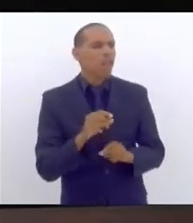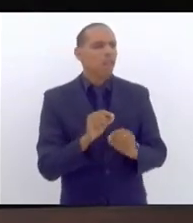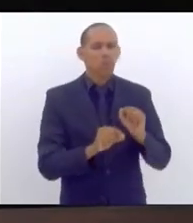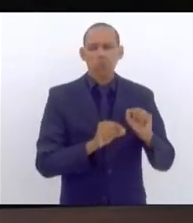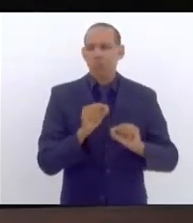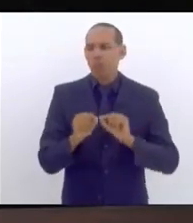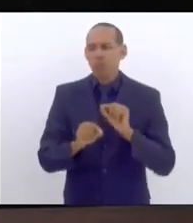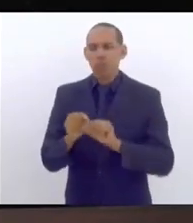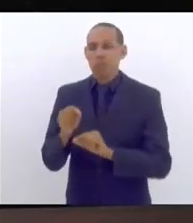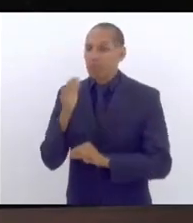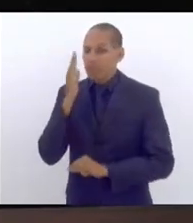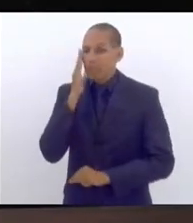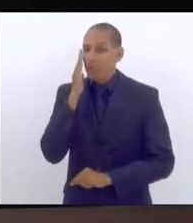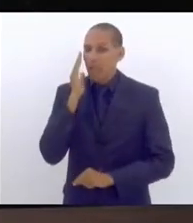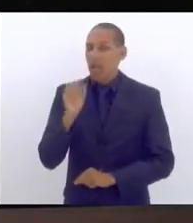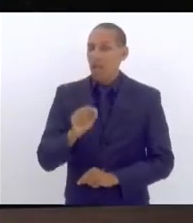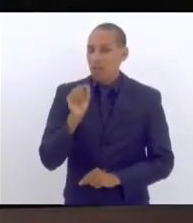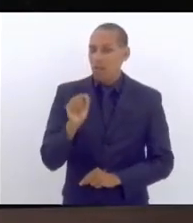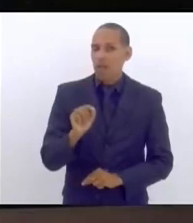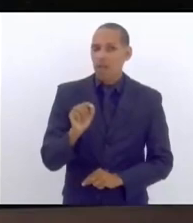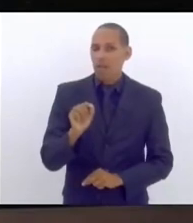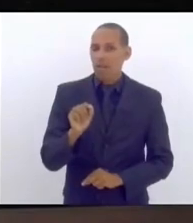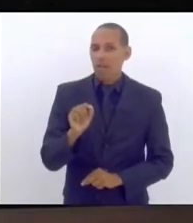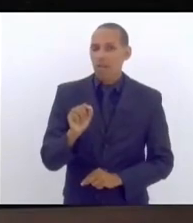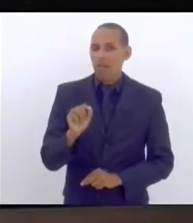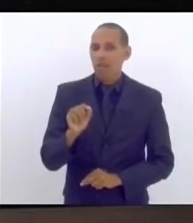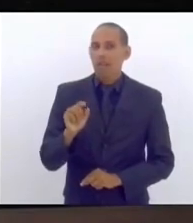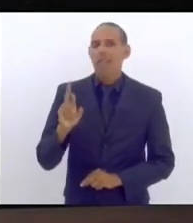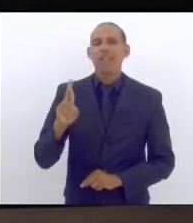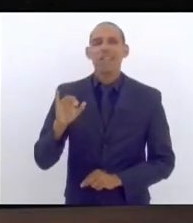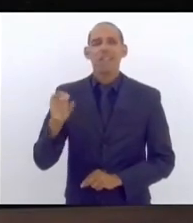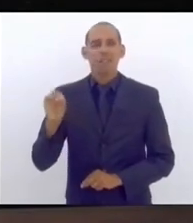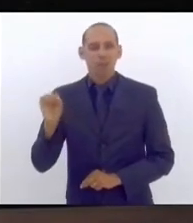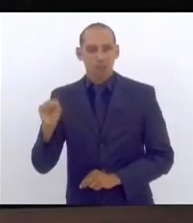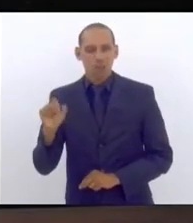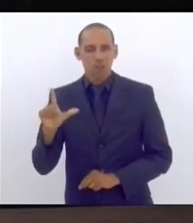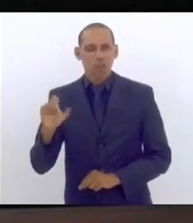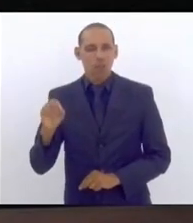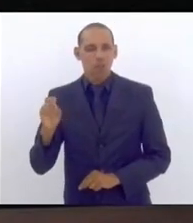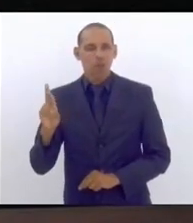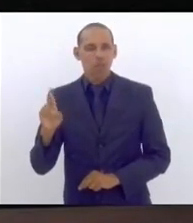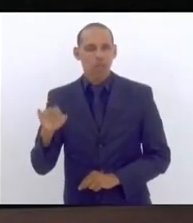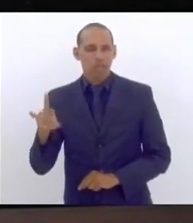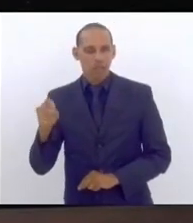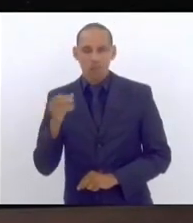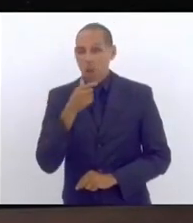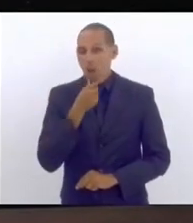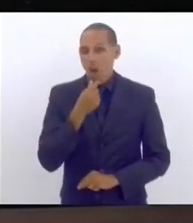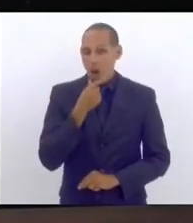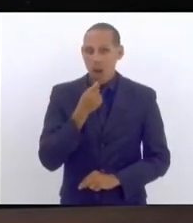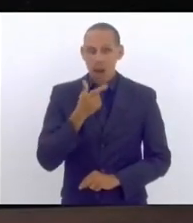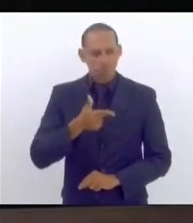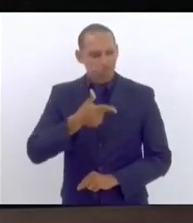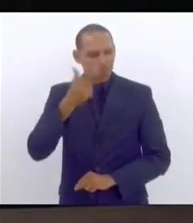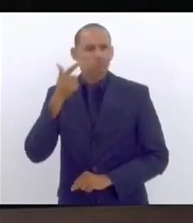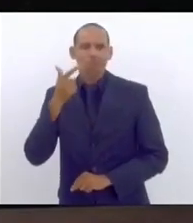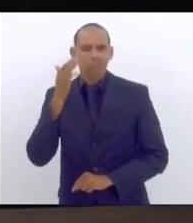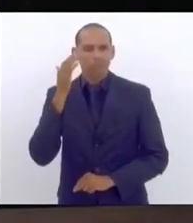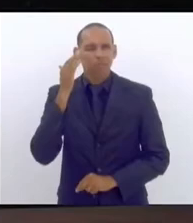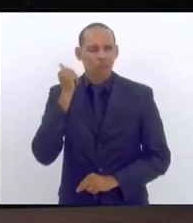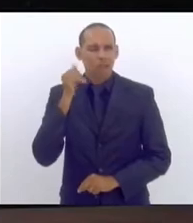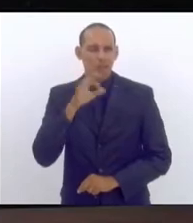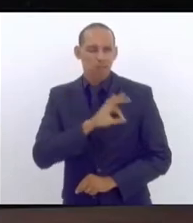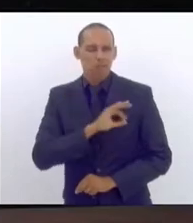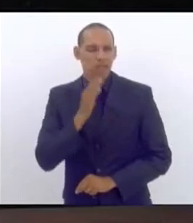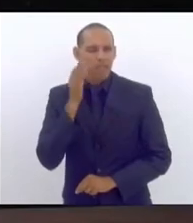se sabia que tinha sido Rios Loureiro que tinha atirado nela, né?